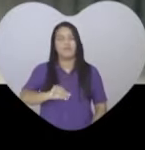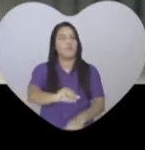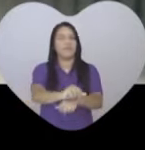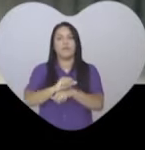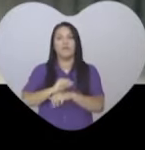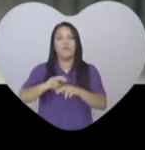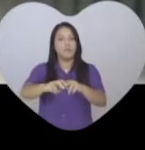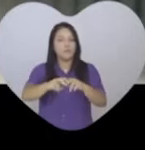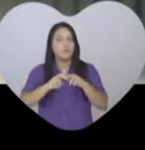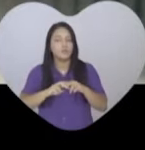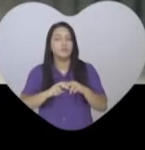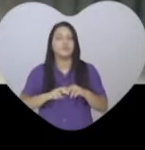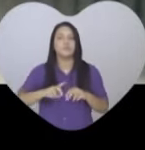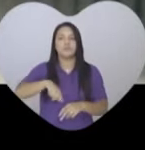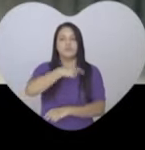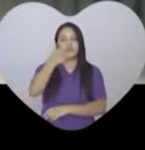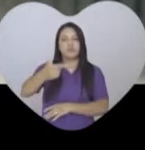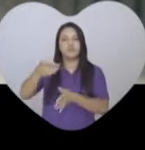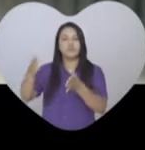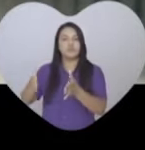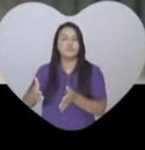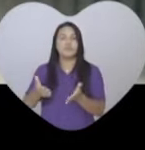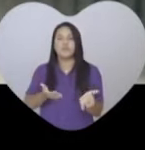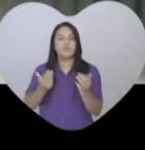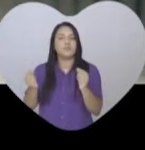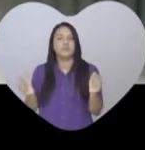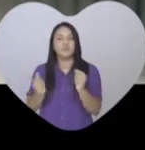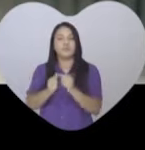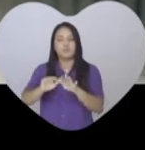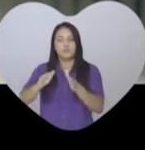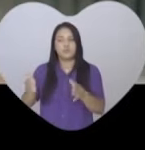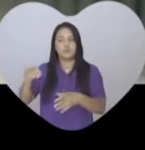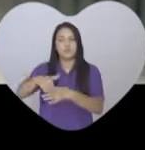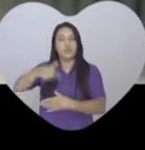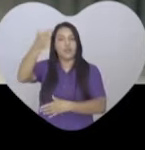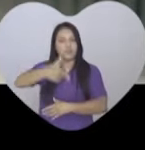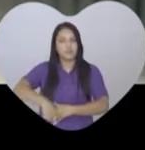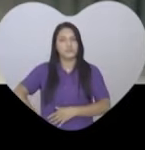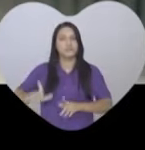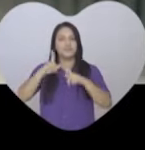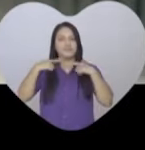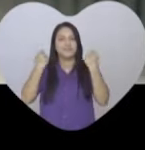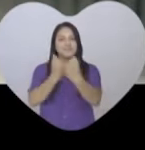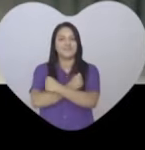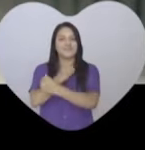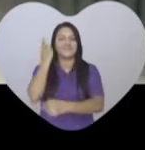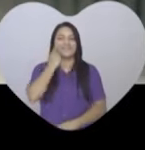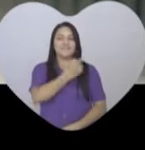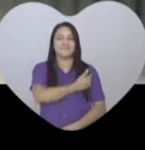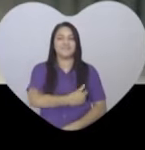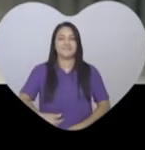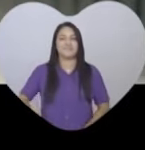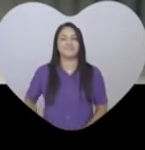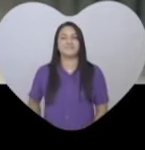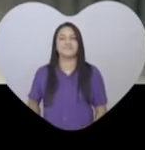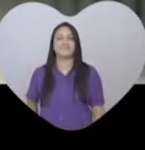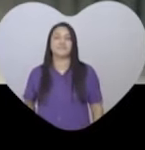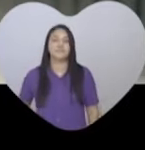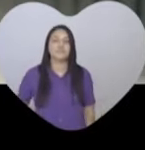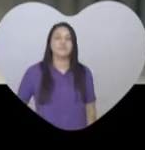do Brasil não vai parar. Por isso, no segundo turno, vamos juntos de novo. Alagoas abraçou.